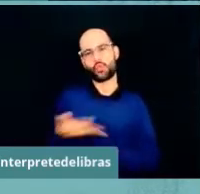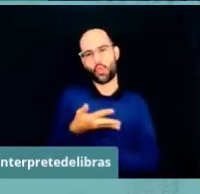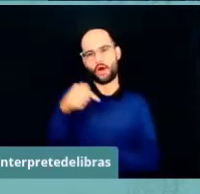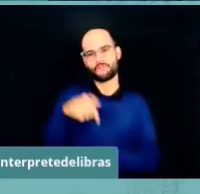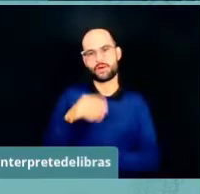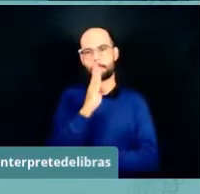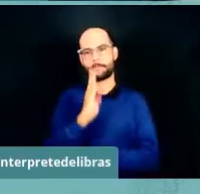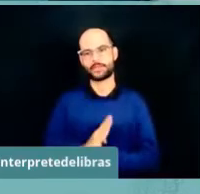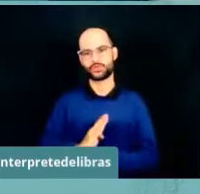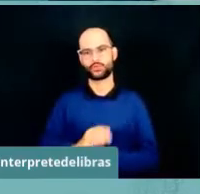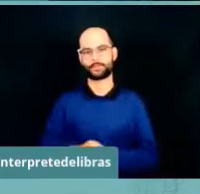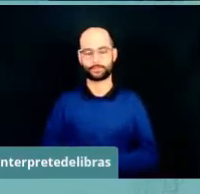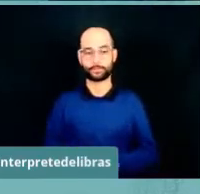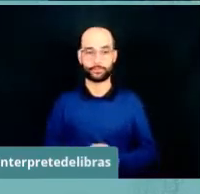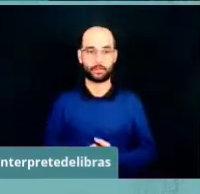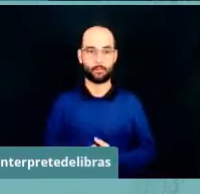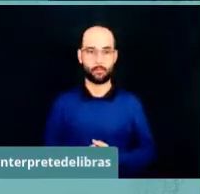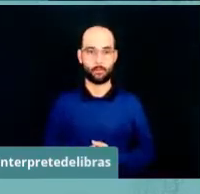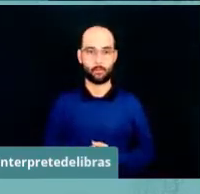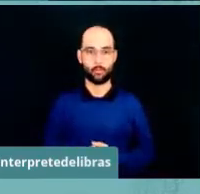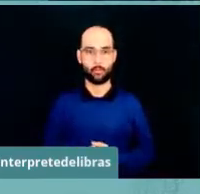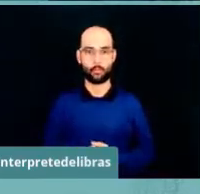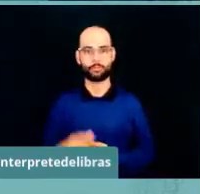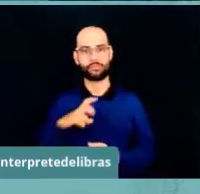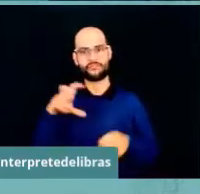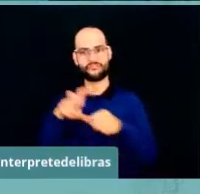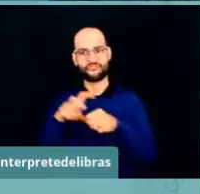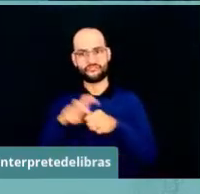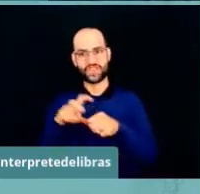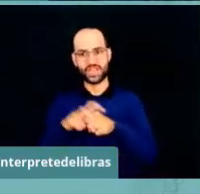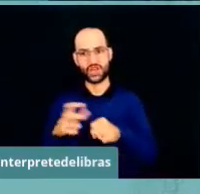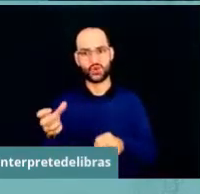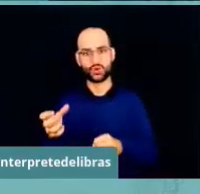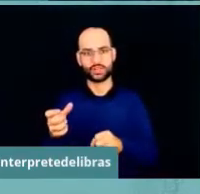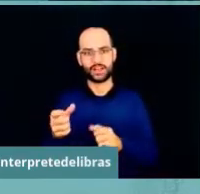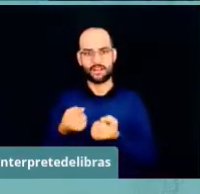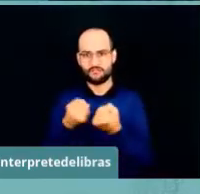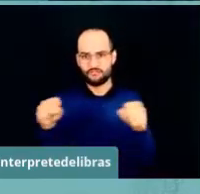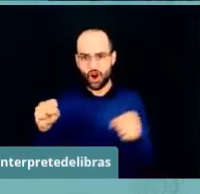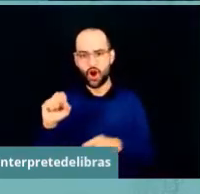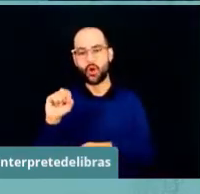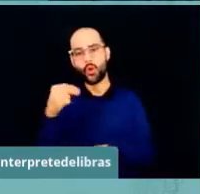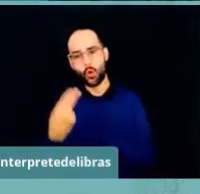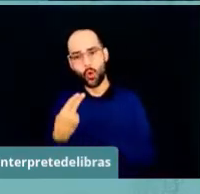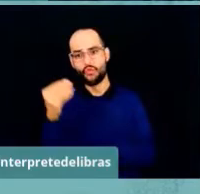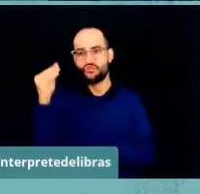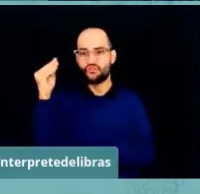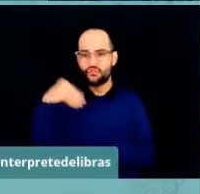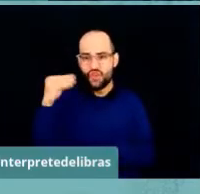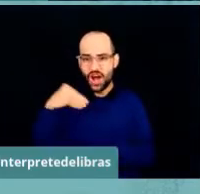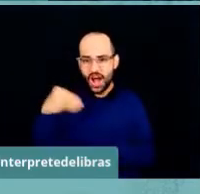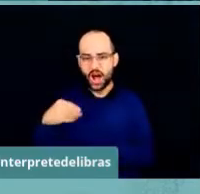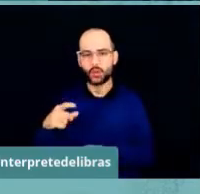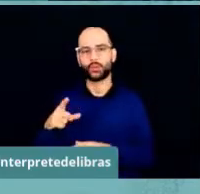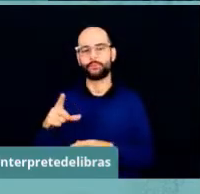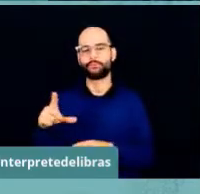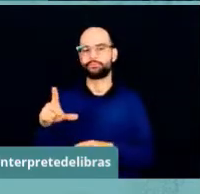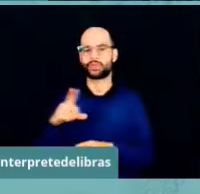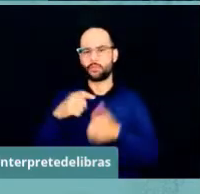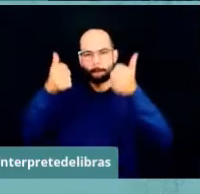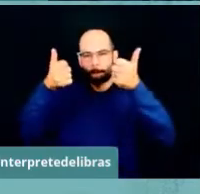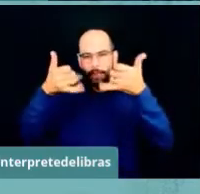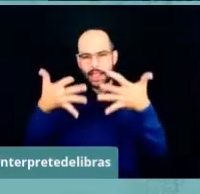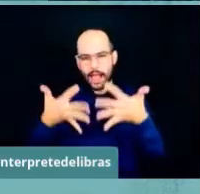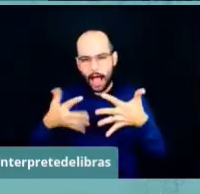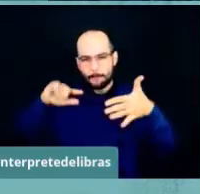Então, vacinas de vírus atenuado ou vírus enfraquecido, só para explicar um pouquinho mais, eu não vou me